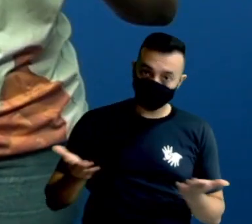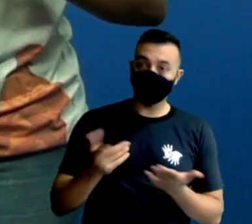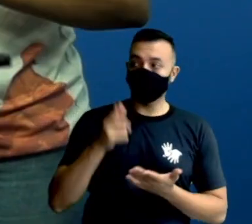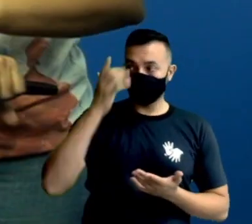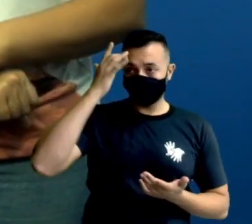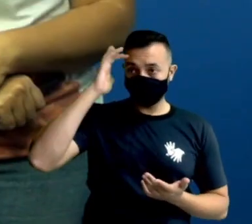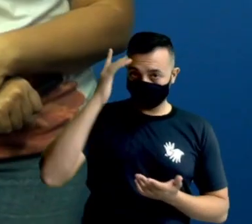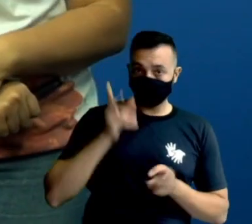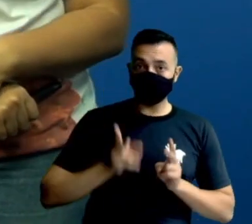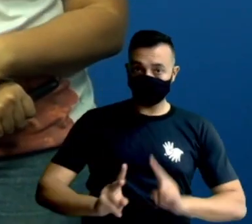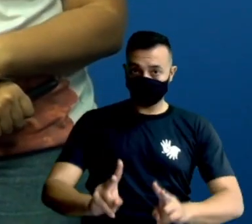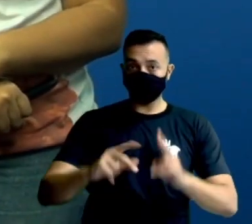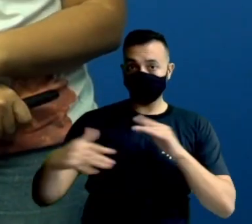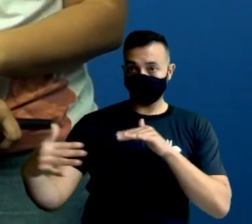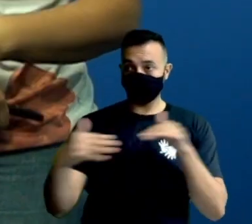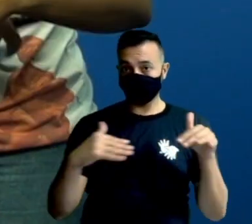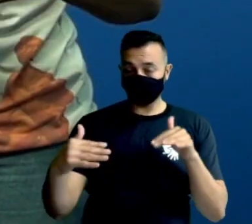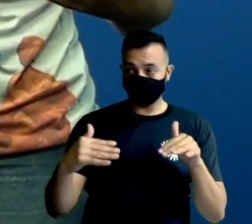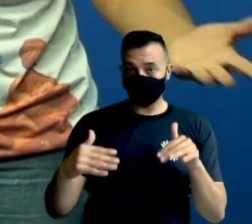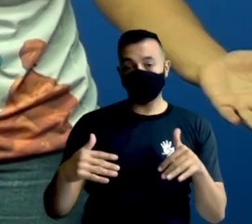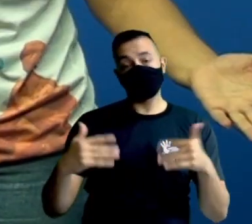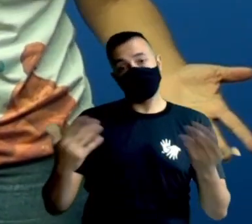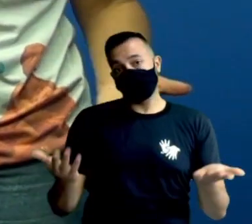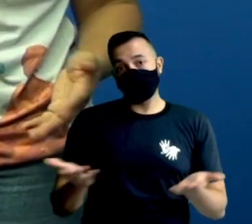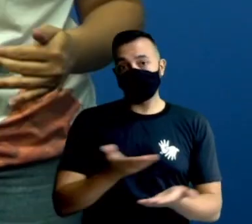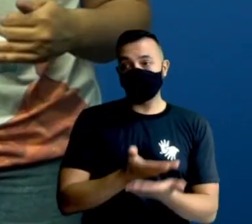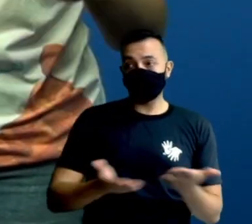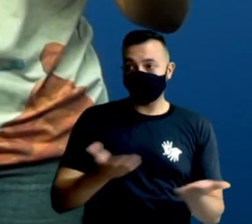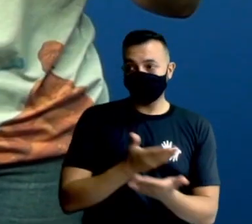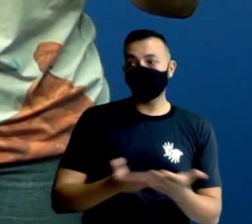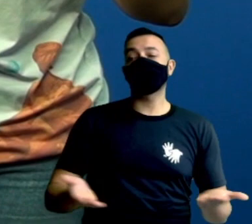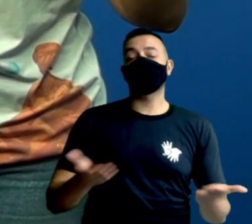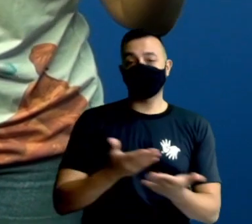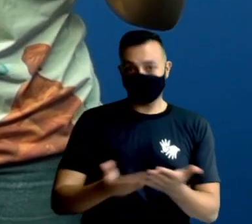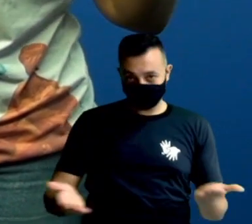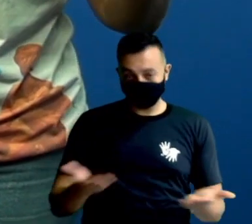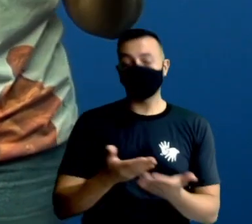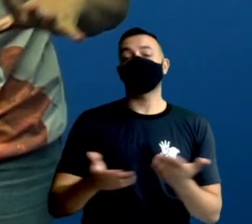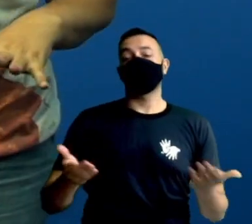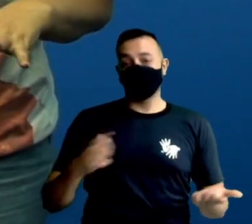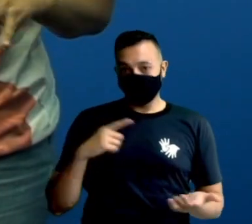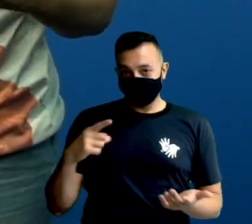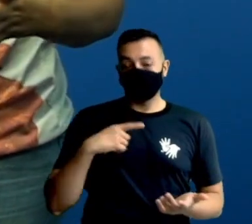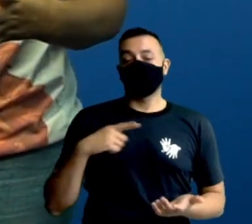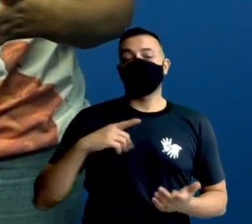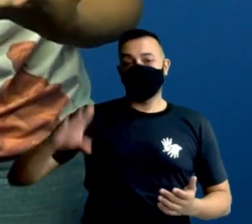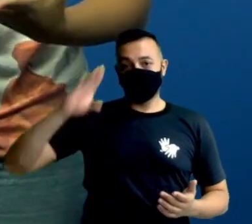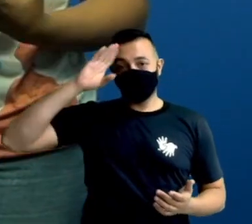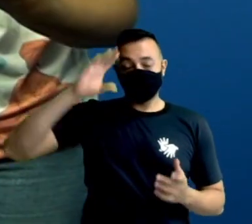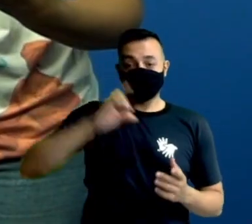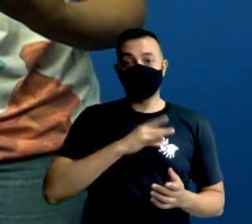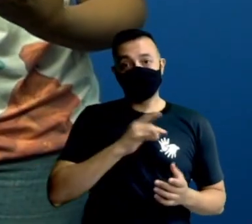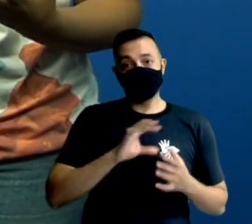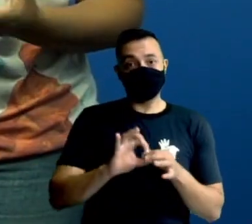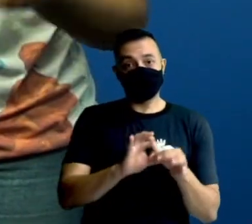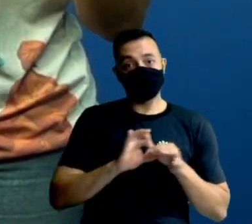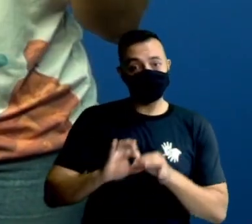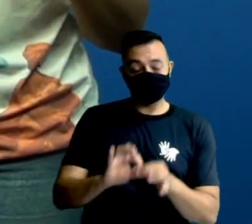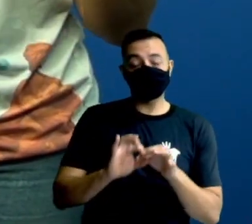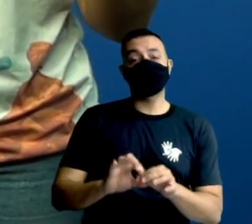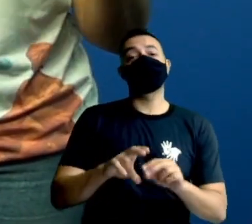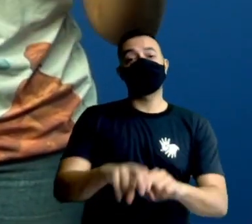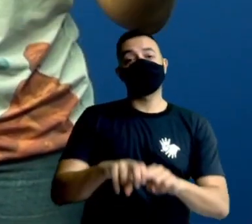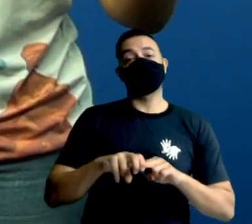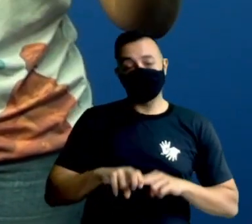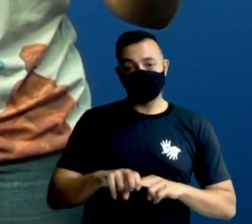você acha que eles iam continuar batalhando? Eles iam perder muitos soldados, muitas pessoas iam ficar com medo de se unir a eles. Então,